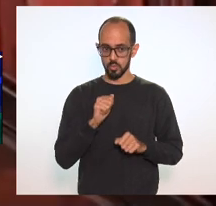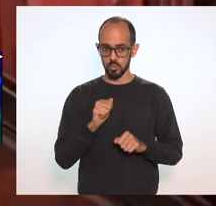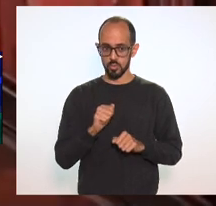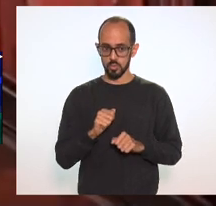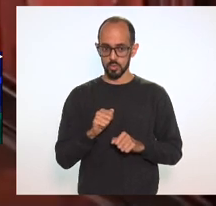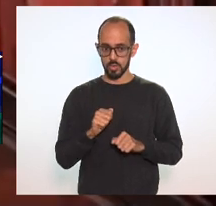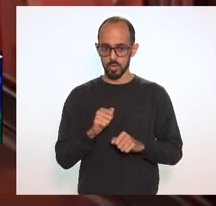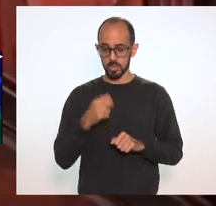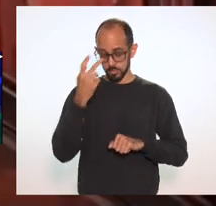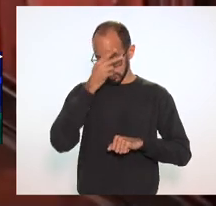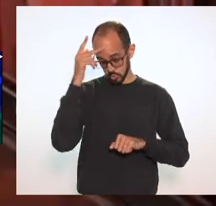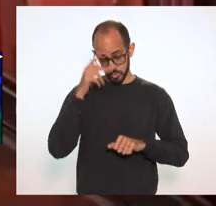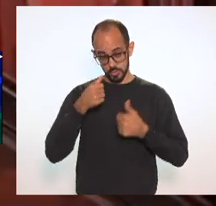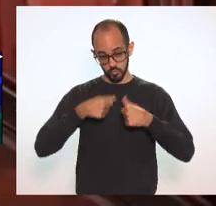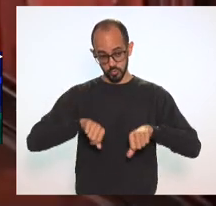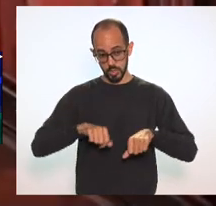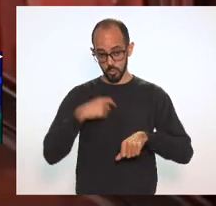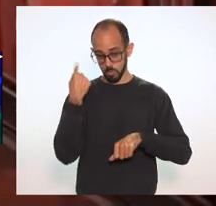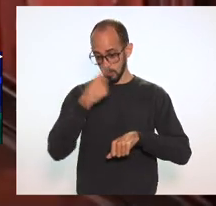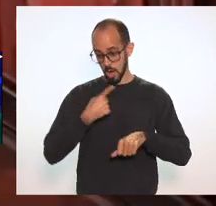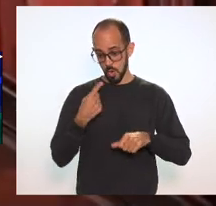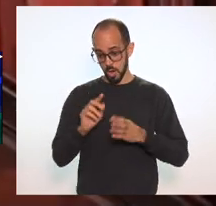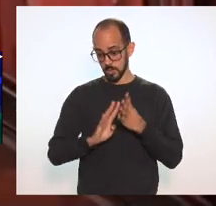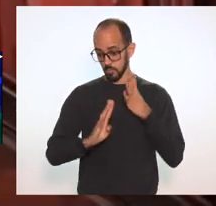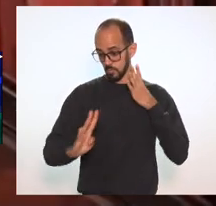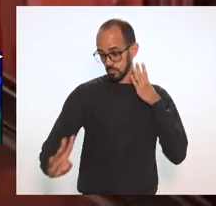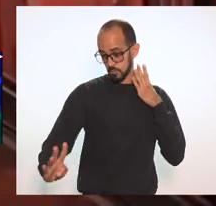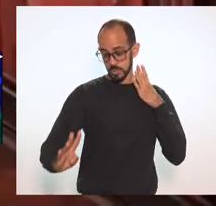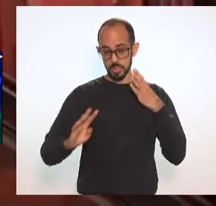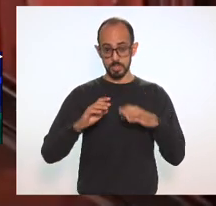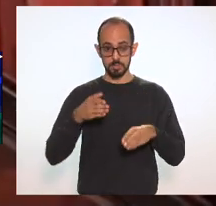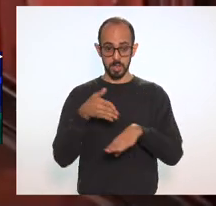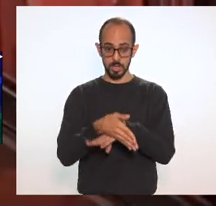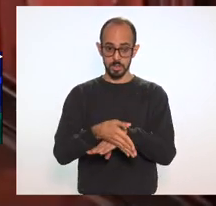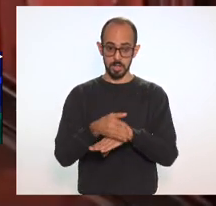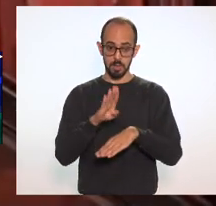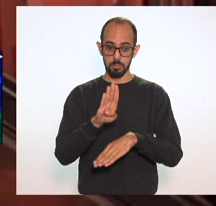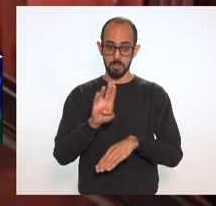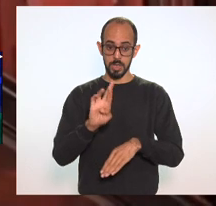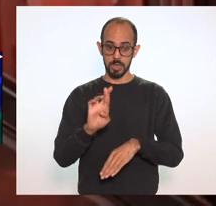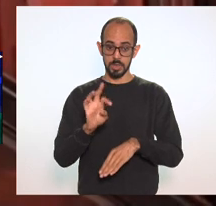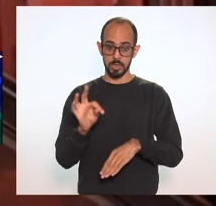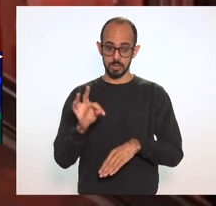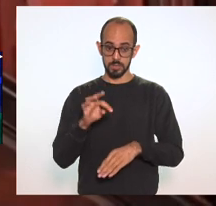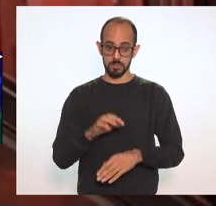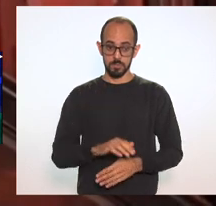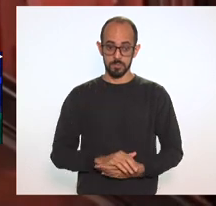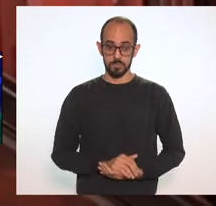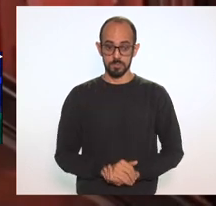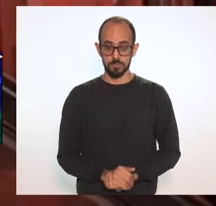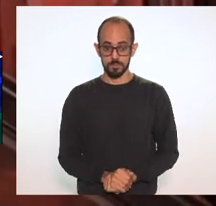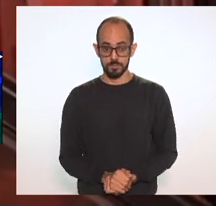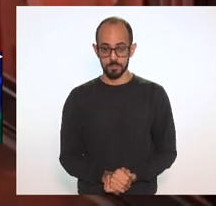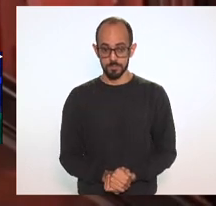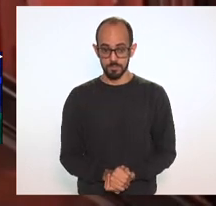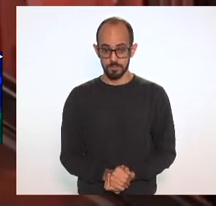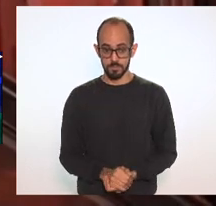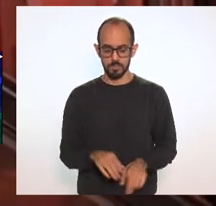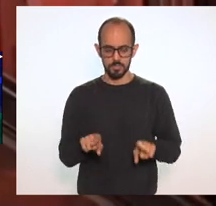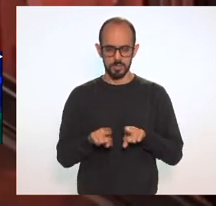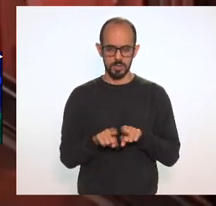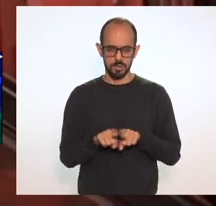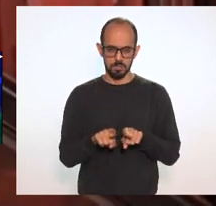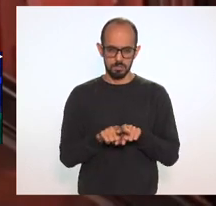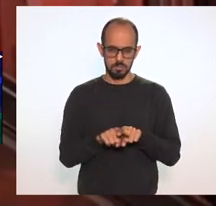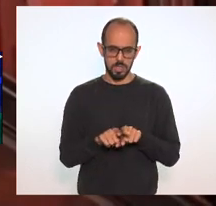pessoas ficam mais de uma hora e o filézinho enormes para pegar o BRT seu presidente e gostaria também